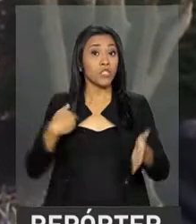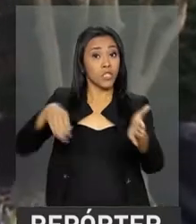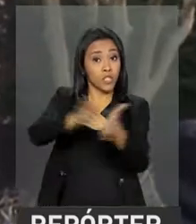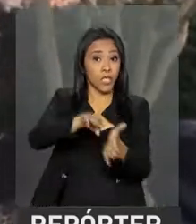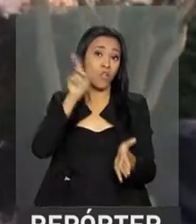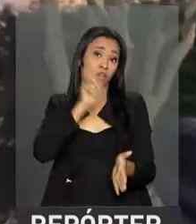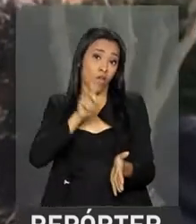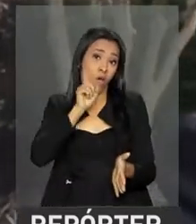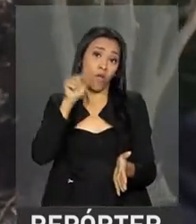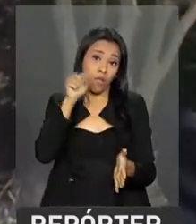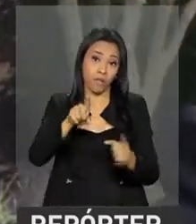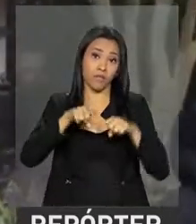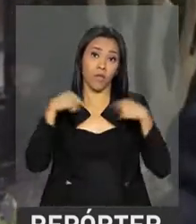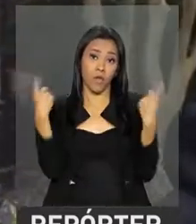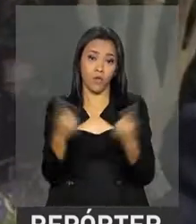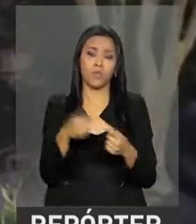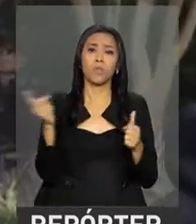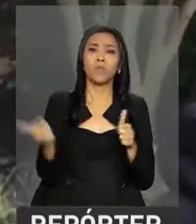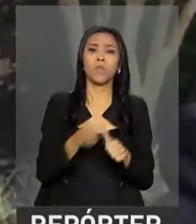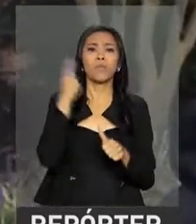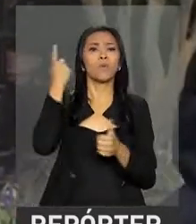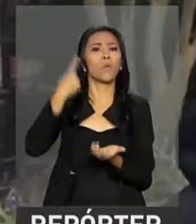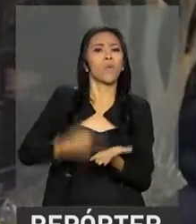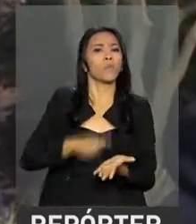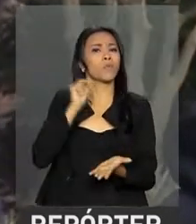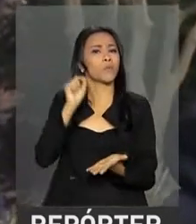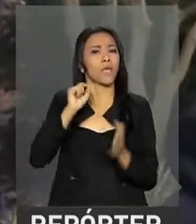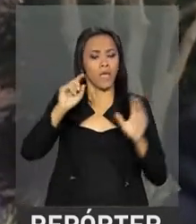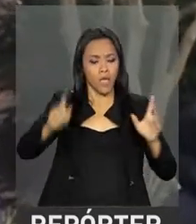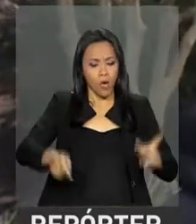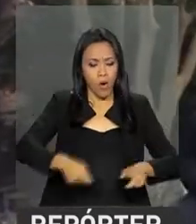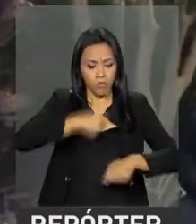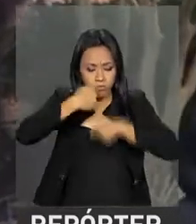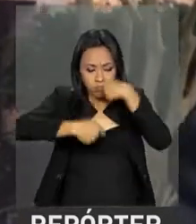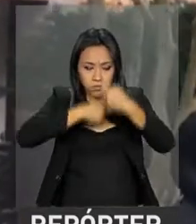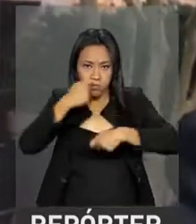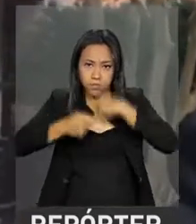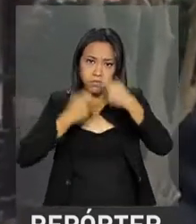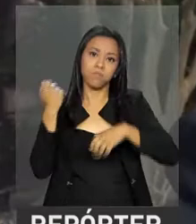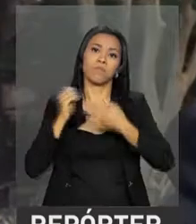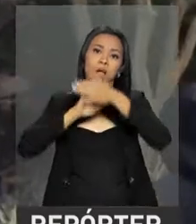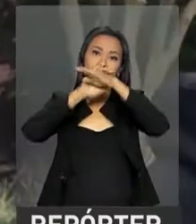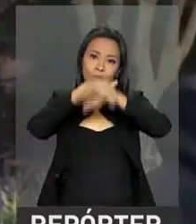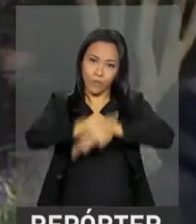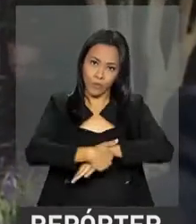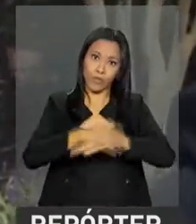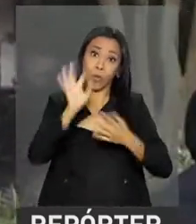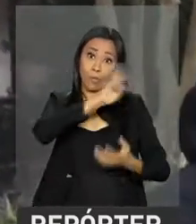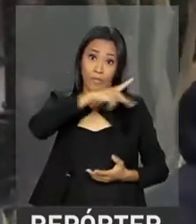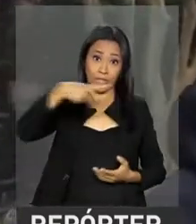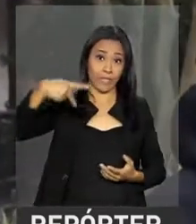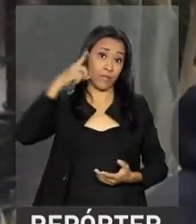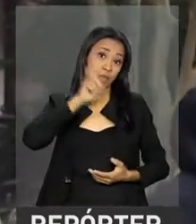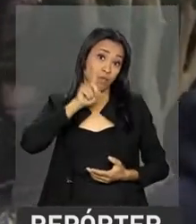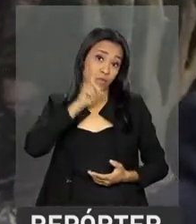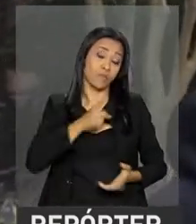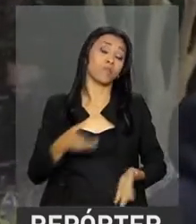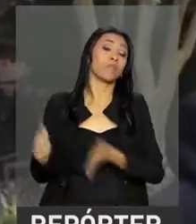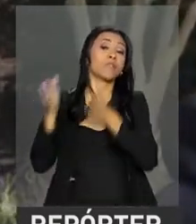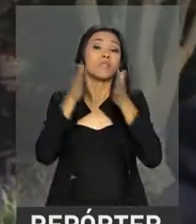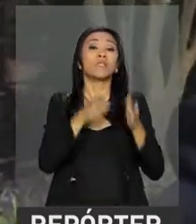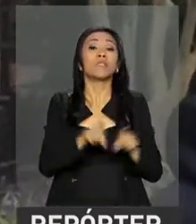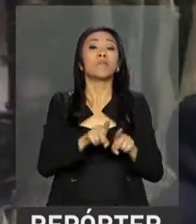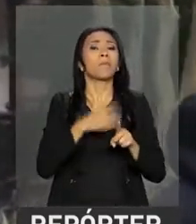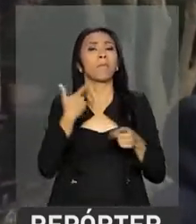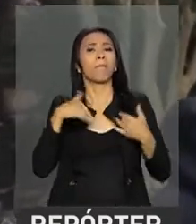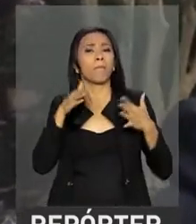reunião nesse dia ele já tem o primeiro compromisso que é um jantar com o presidente dos estados unidos donald trumbo devem participar também desse